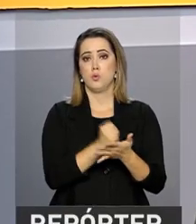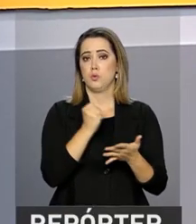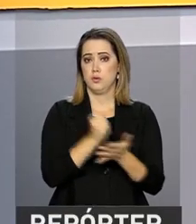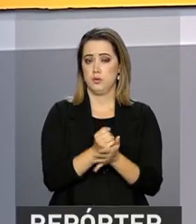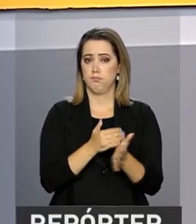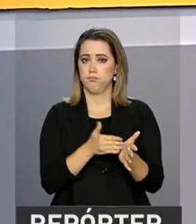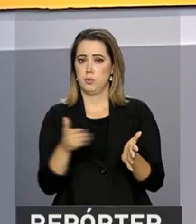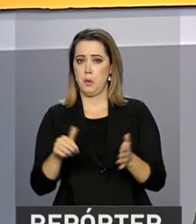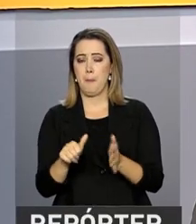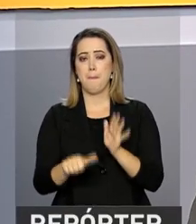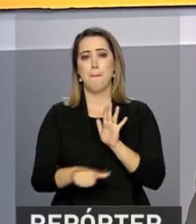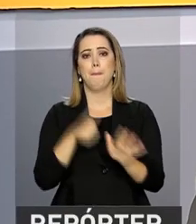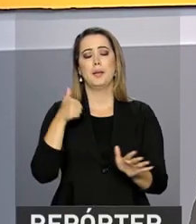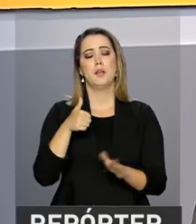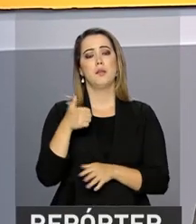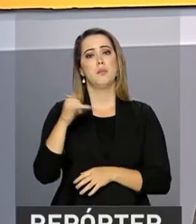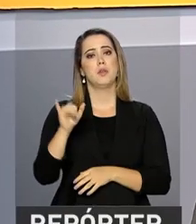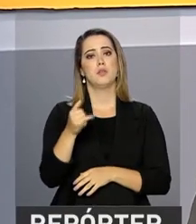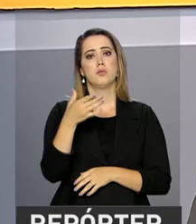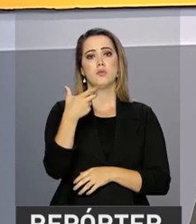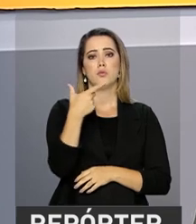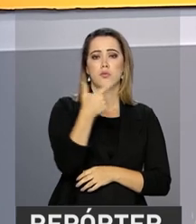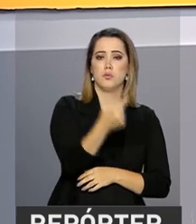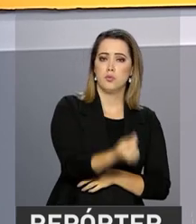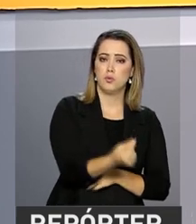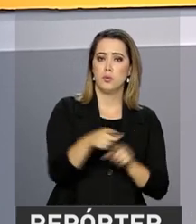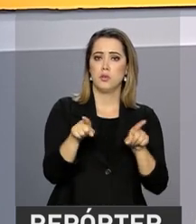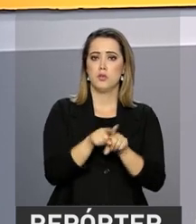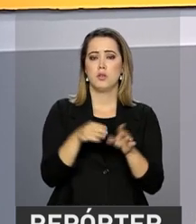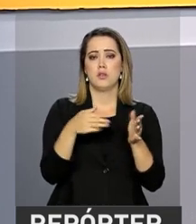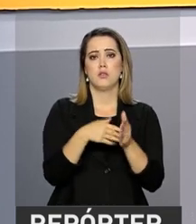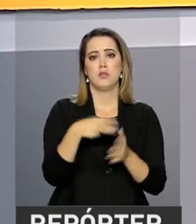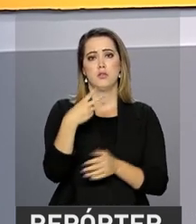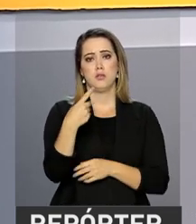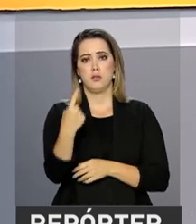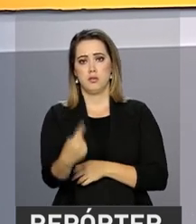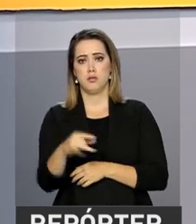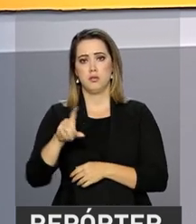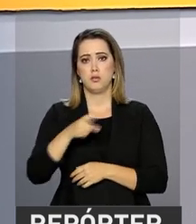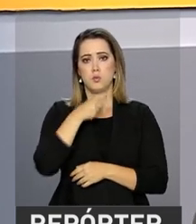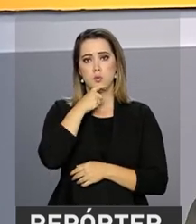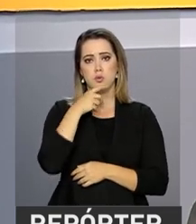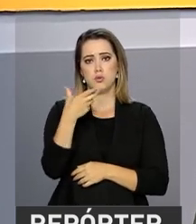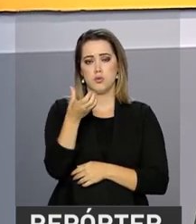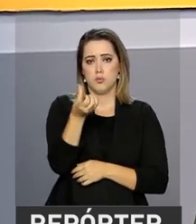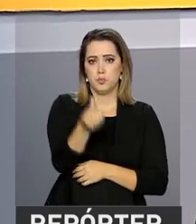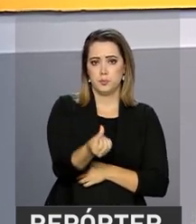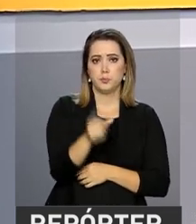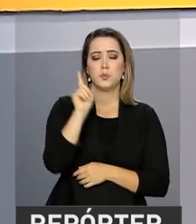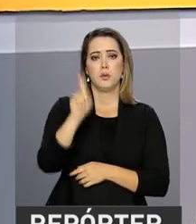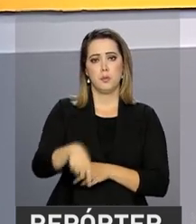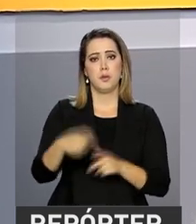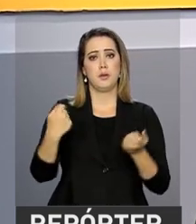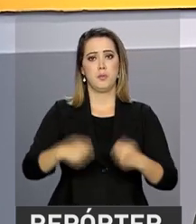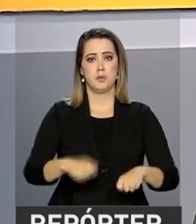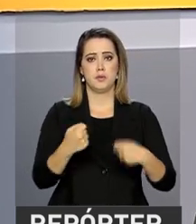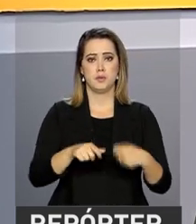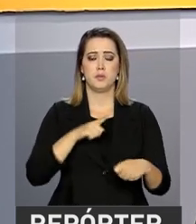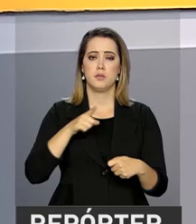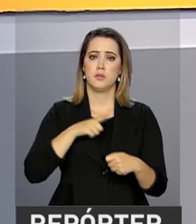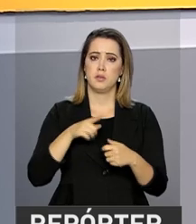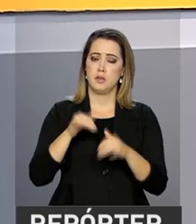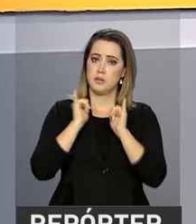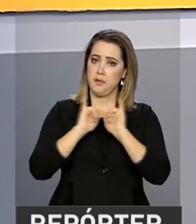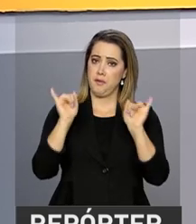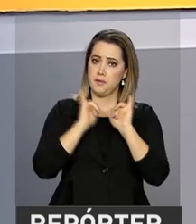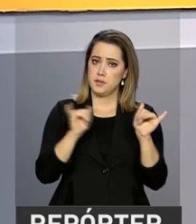feitos entre primeiro de janeiro de 2012 e 31 de dezembro de 2016. Também é preciso que tenha sido